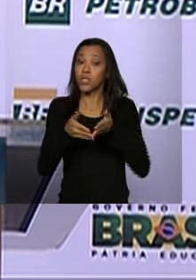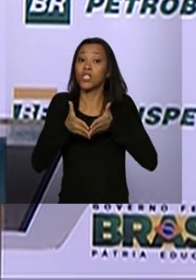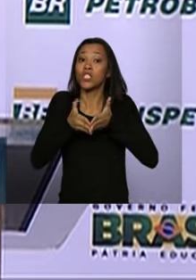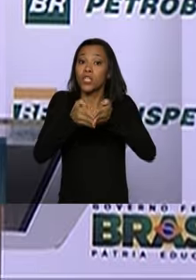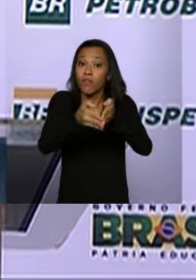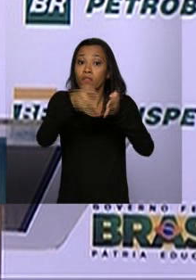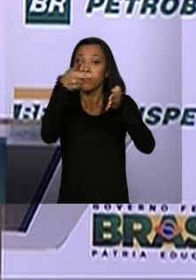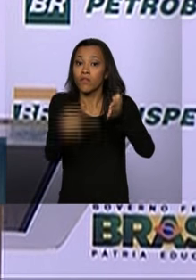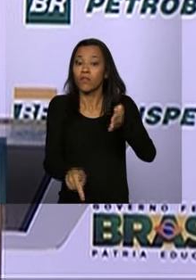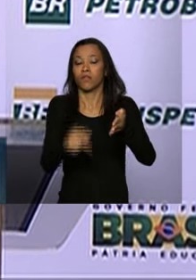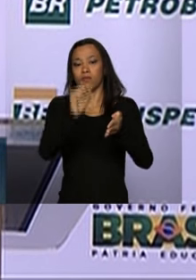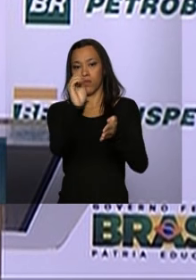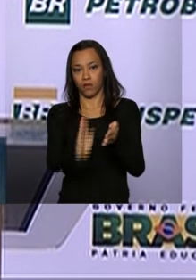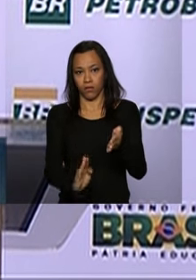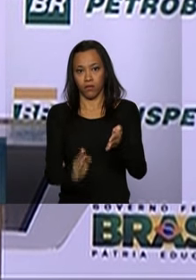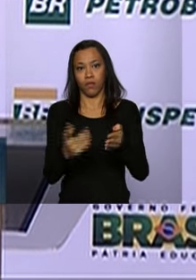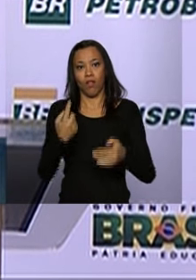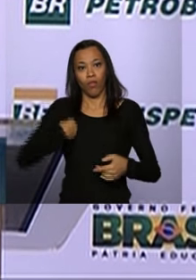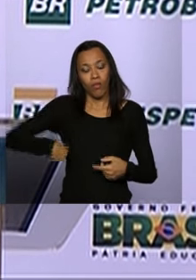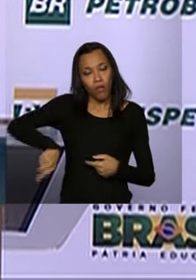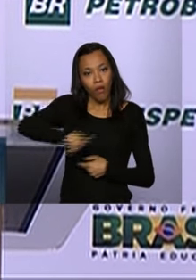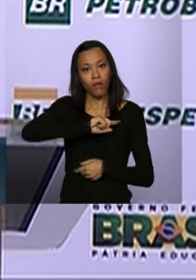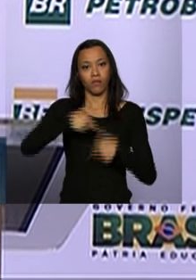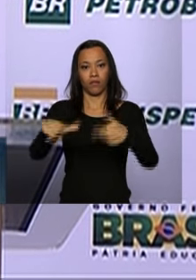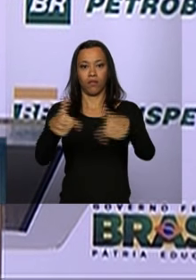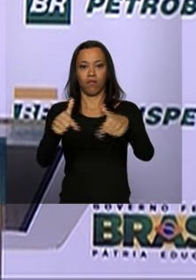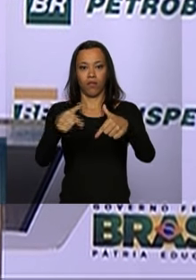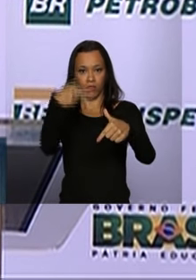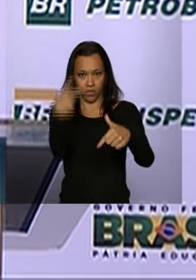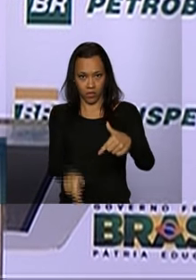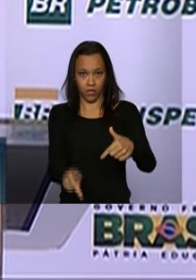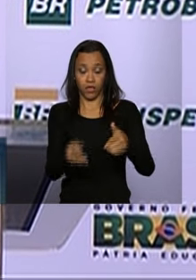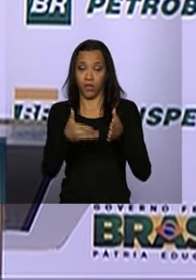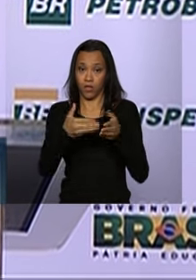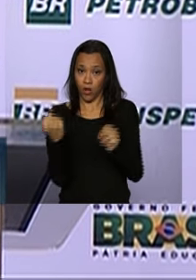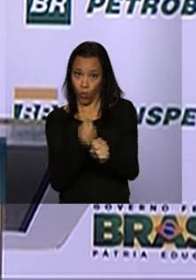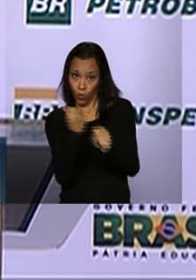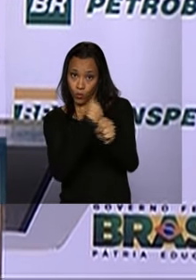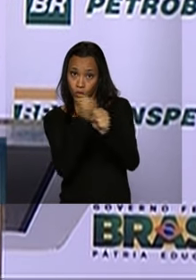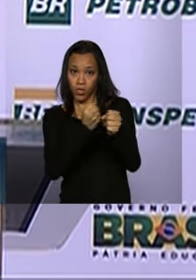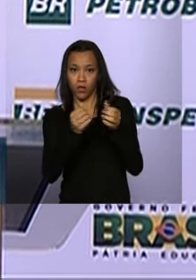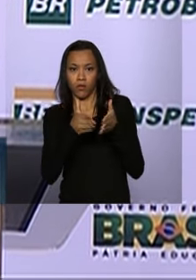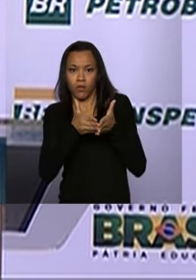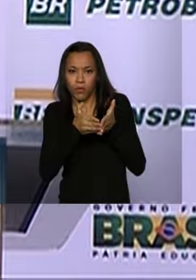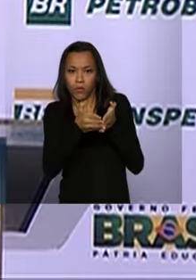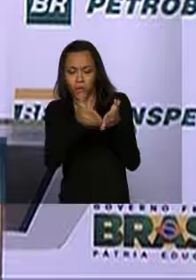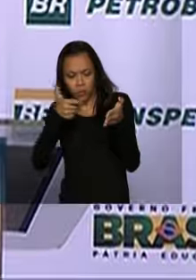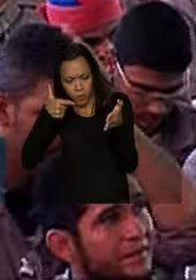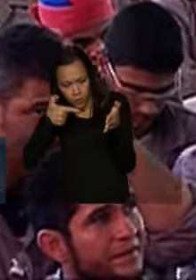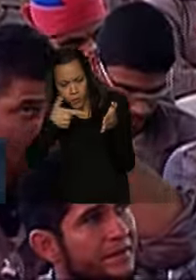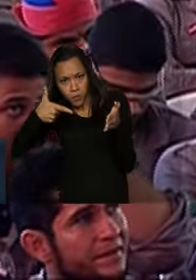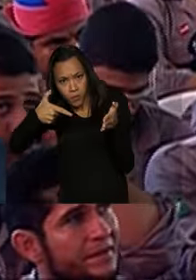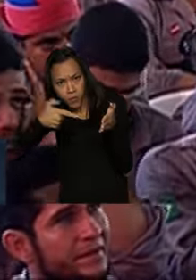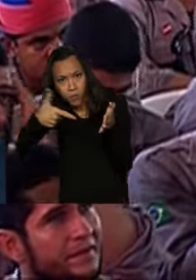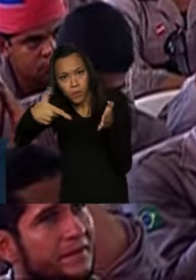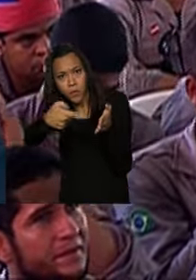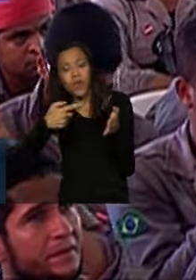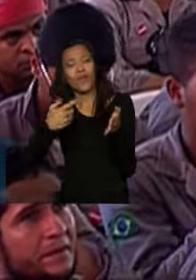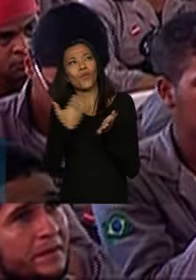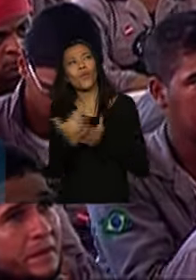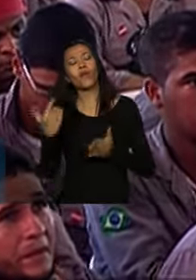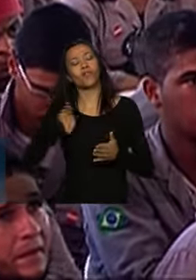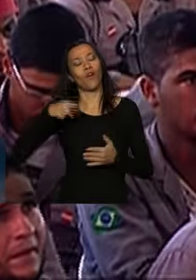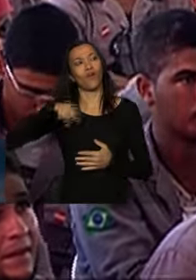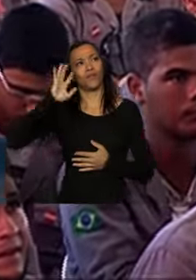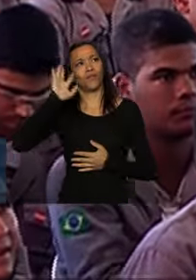Nós, trabalhadores e trabalhadoras da indústria naval, da metalúrgica, o início sonhamos e acreditamos que